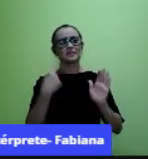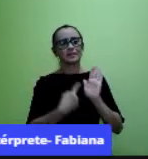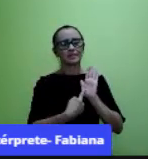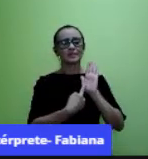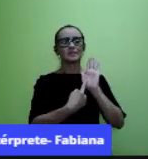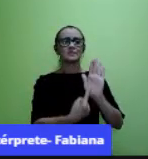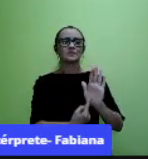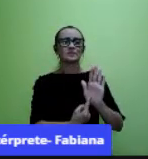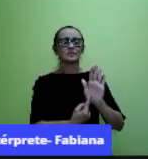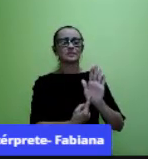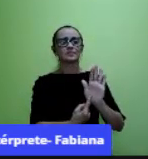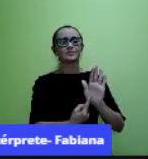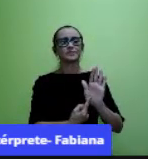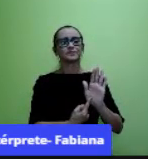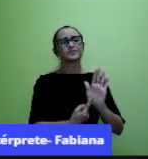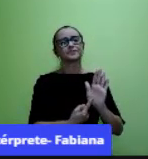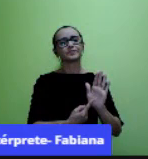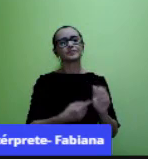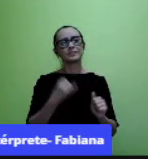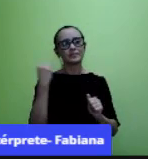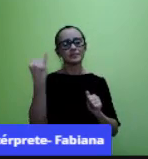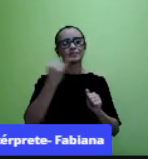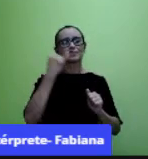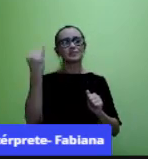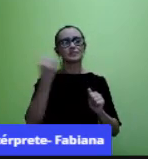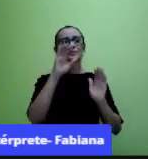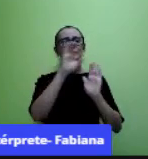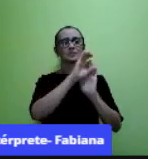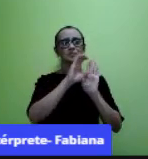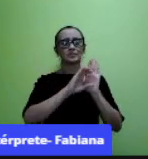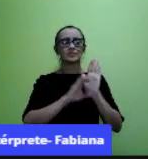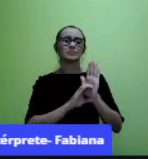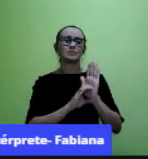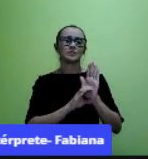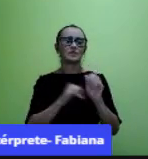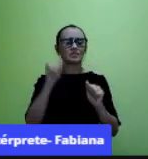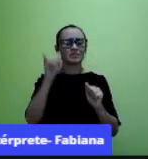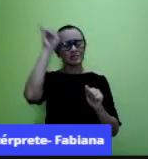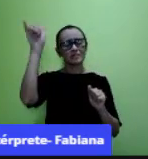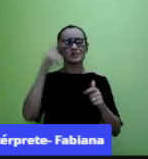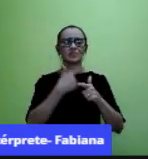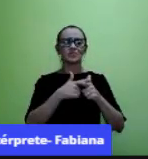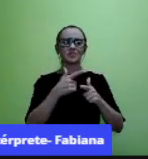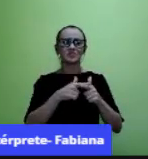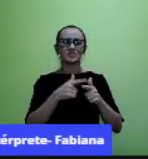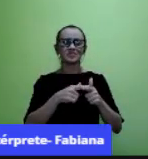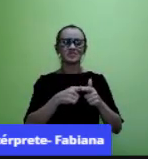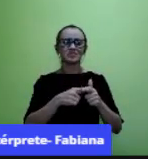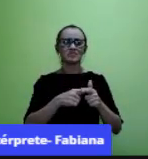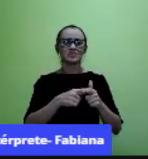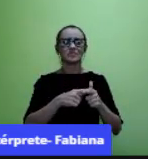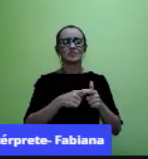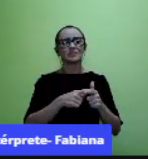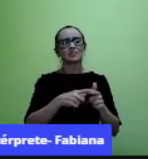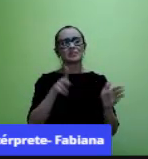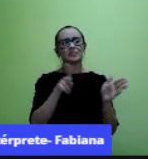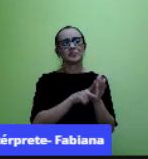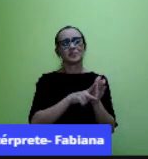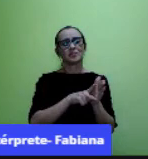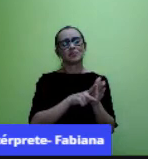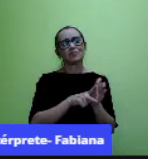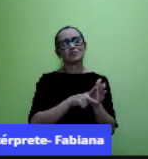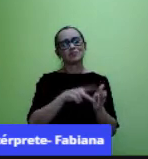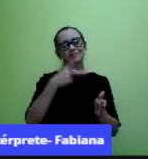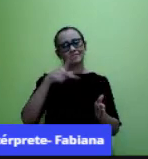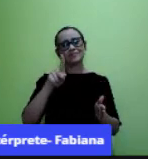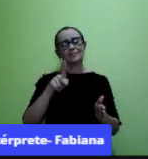que é importante, sabe? Até para evitar estresse para você mesmo, um cansaço mental seu. Essa é a importância nesse